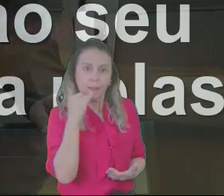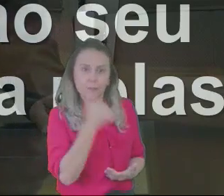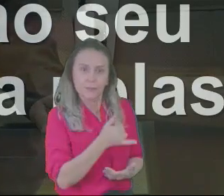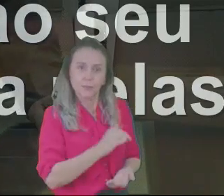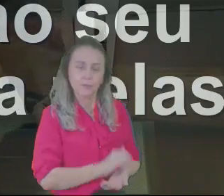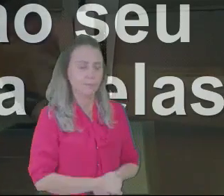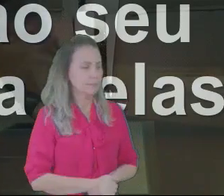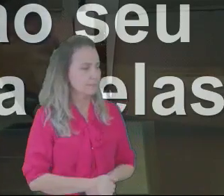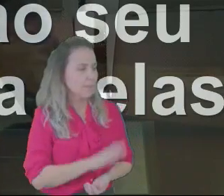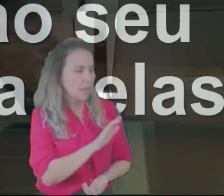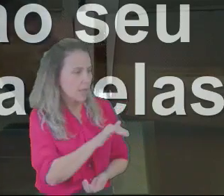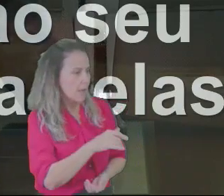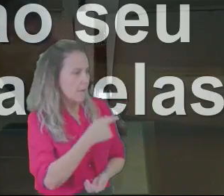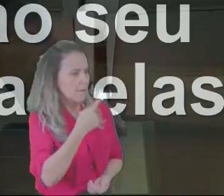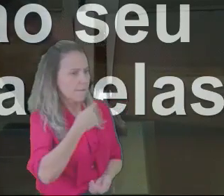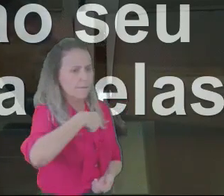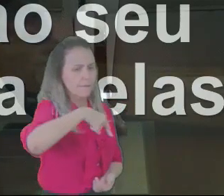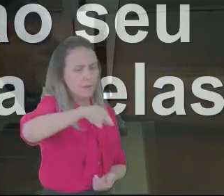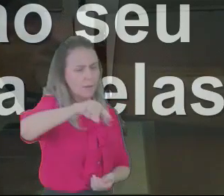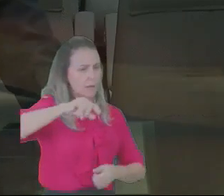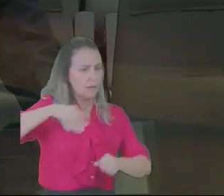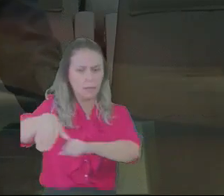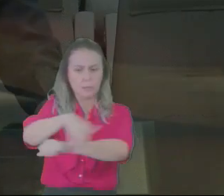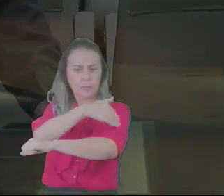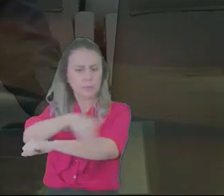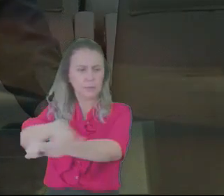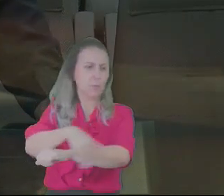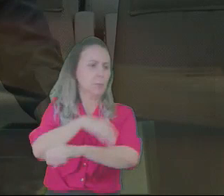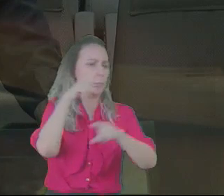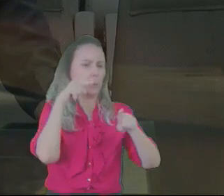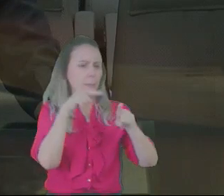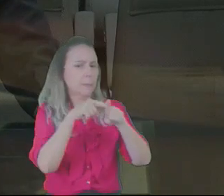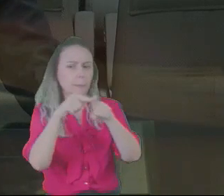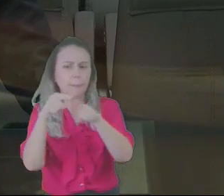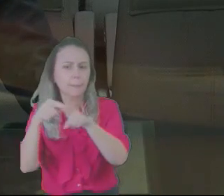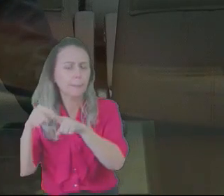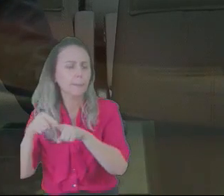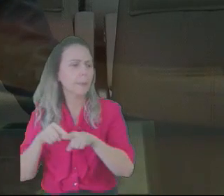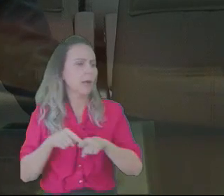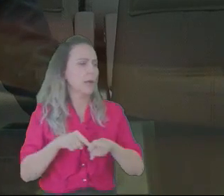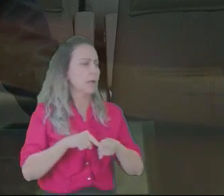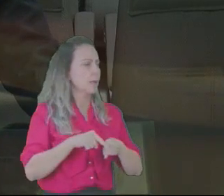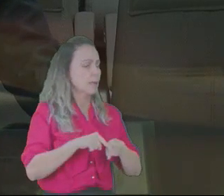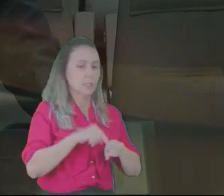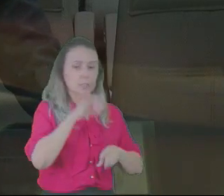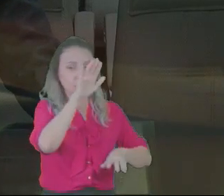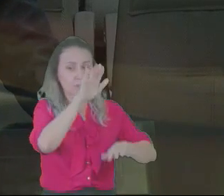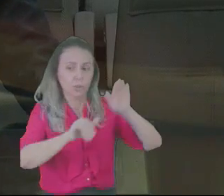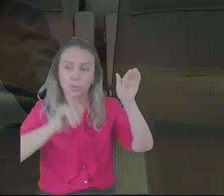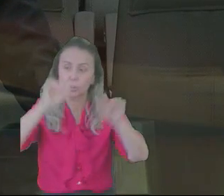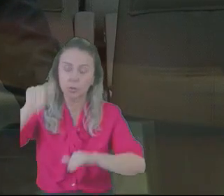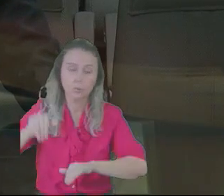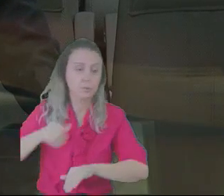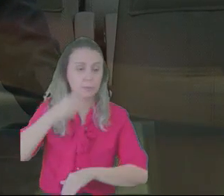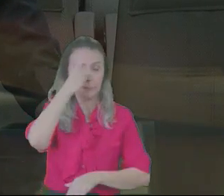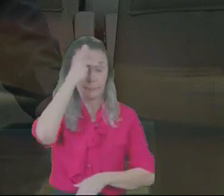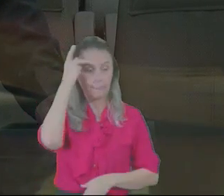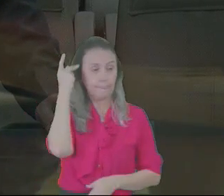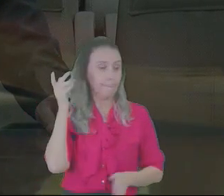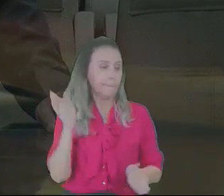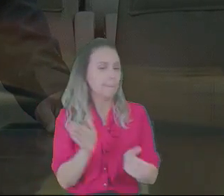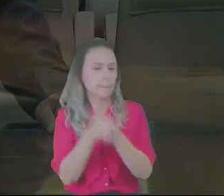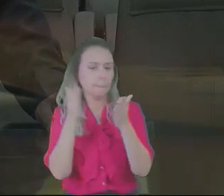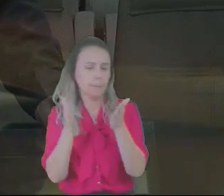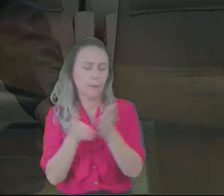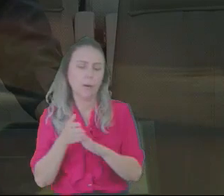sai depressa pelas ruas e bairros da cidade e trazer aqui os pobres e aleijados e manços